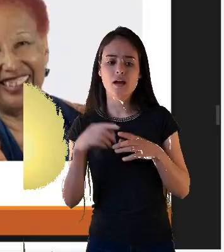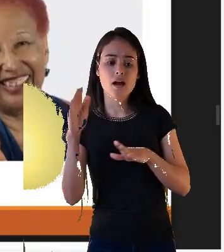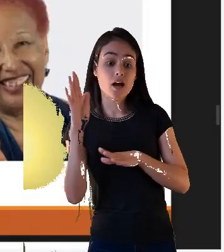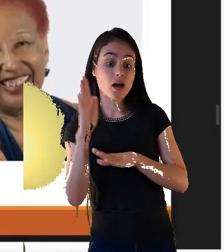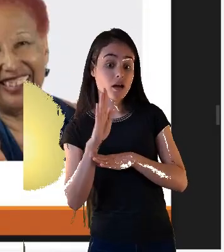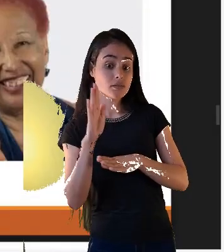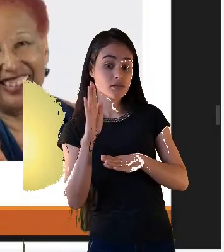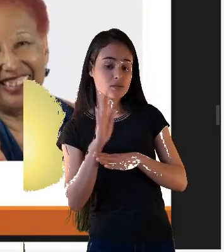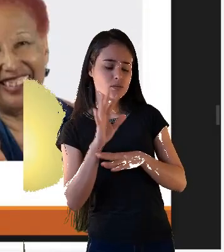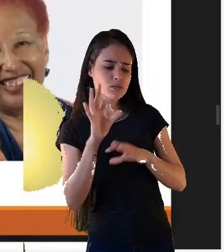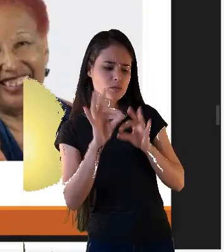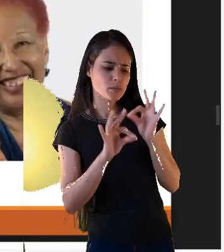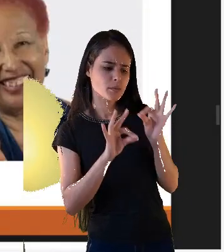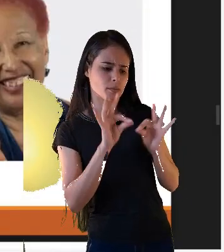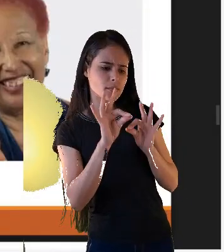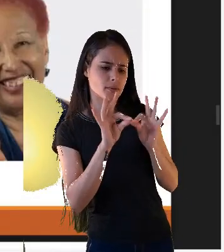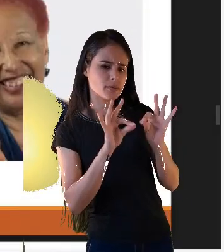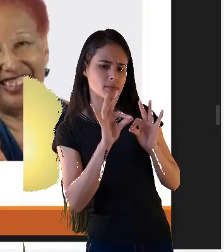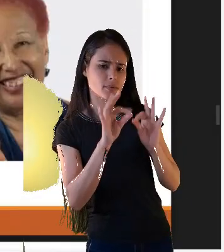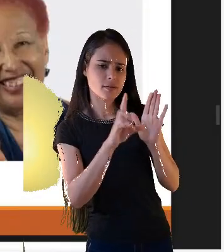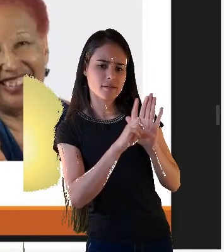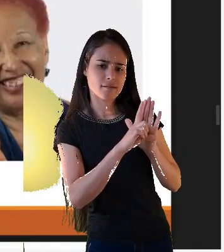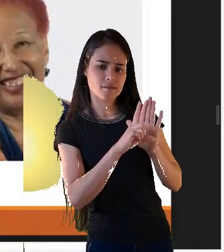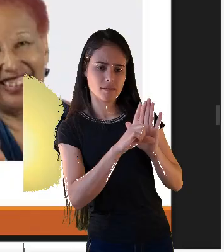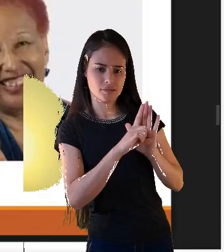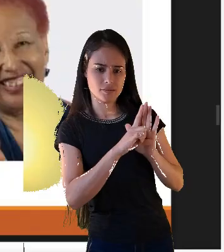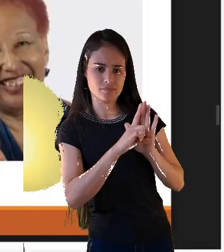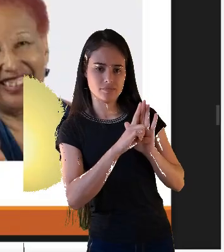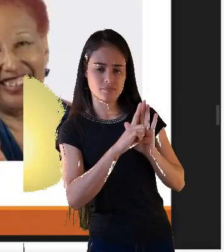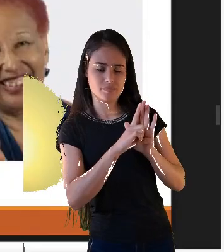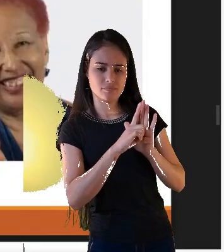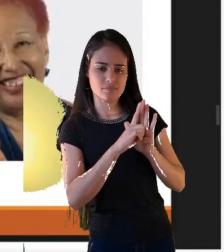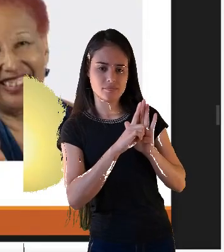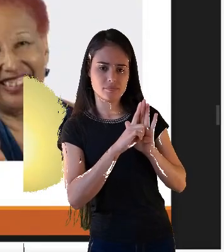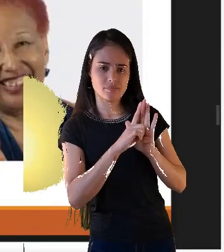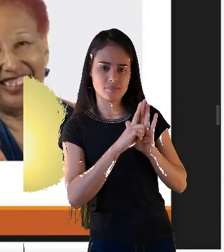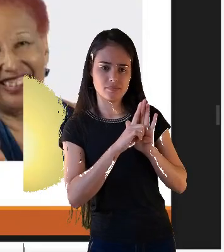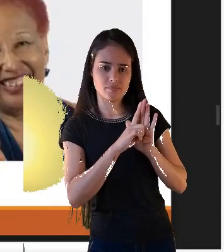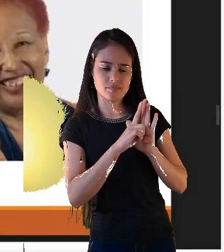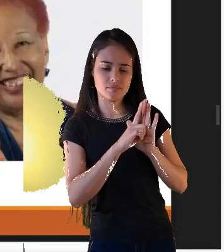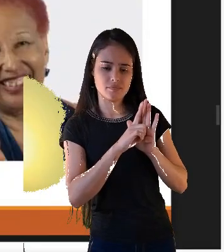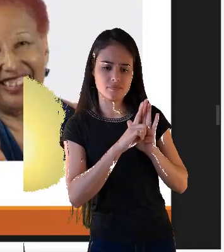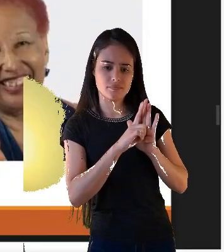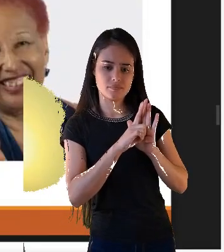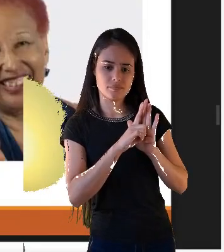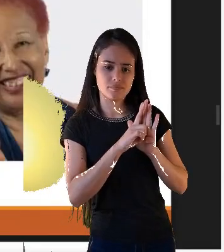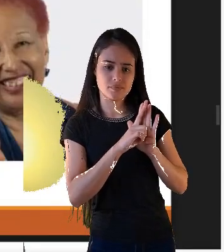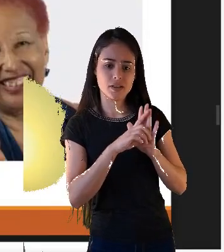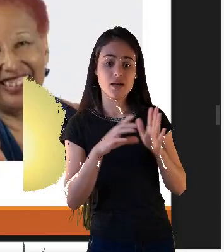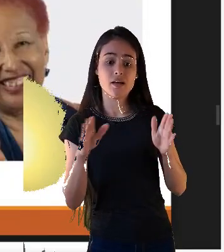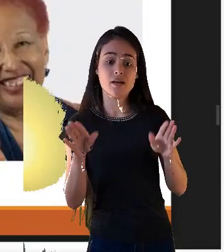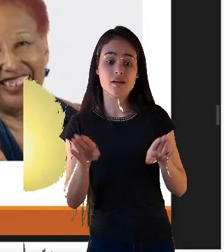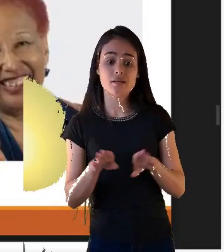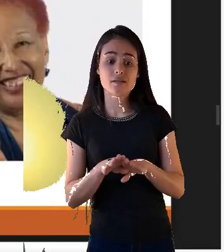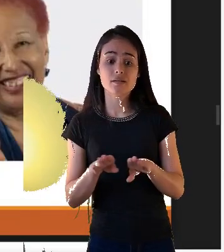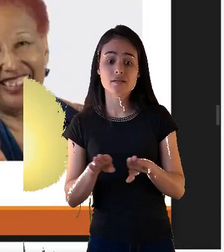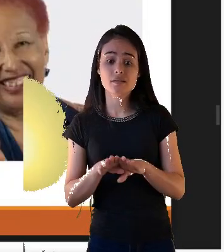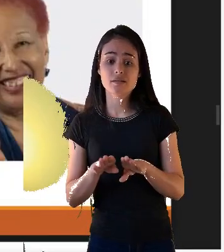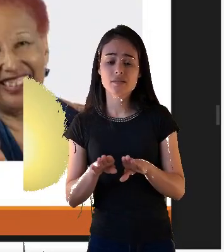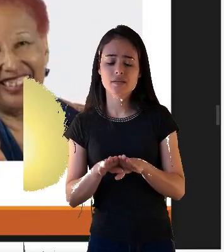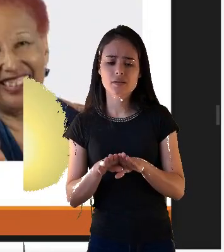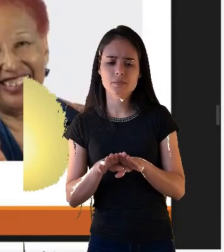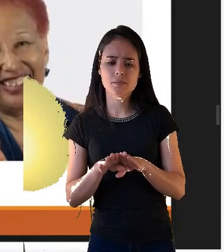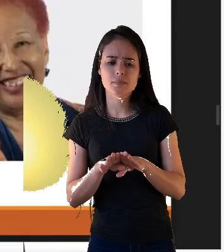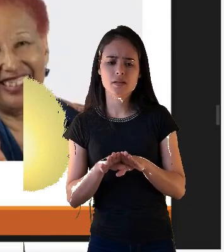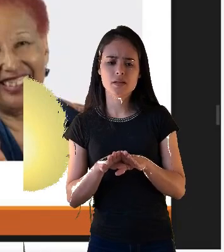na redação de diretrizes curriculares para que essa lei fosse implementada, e